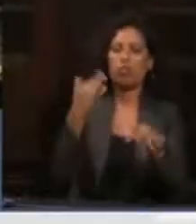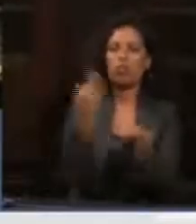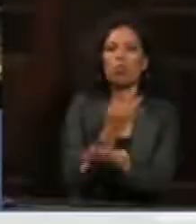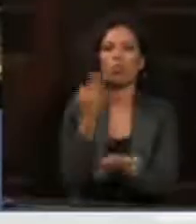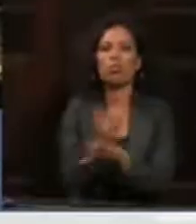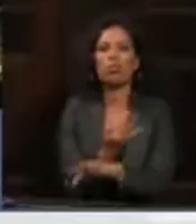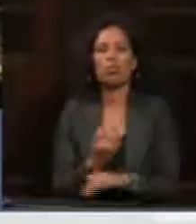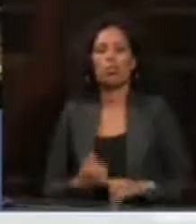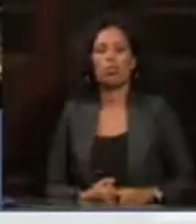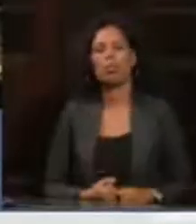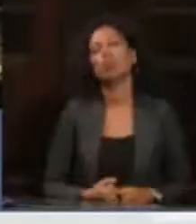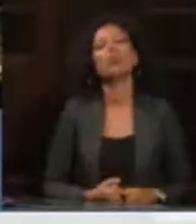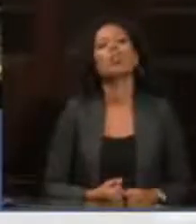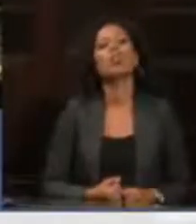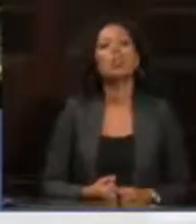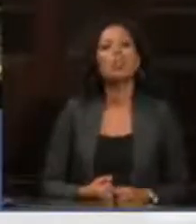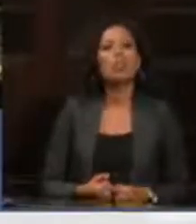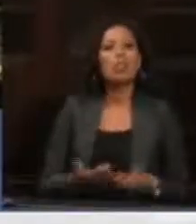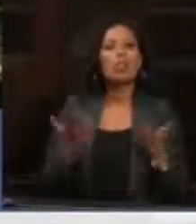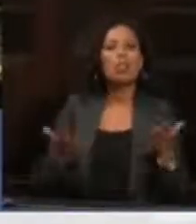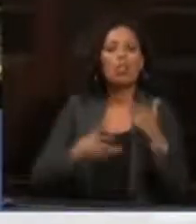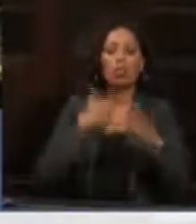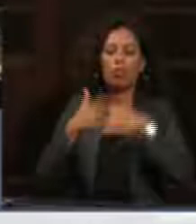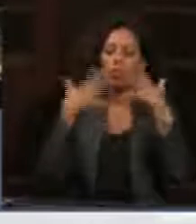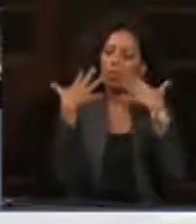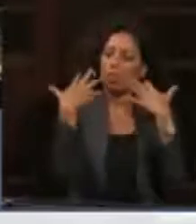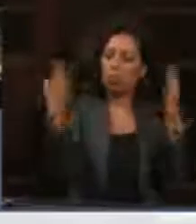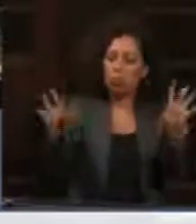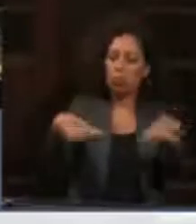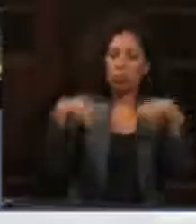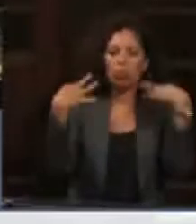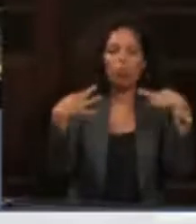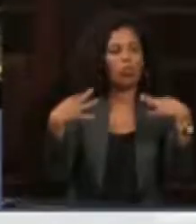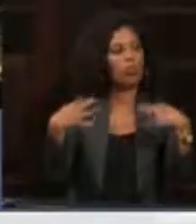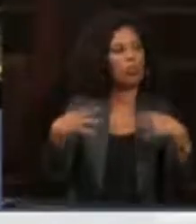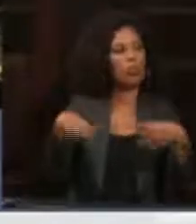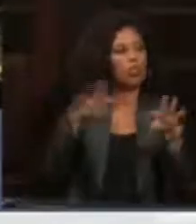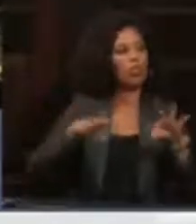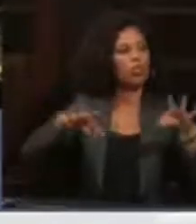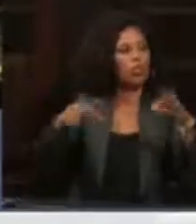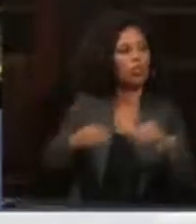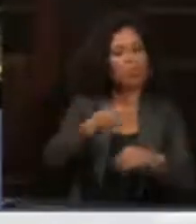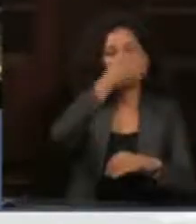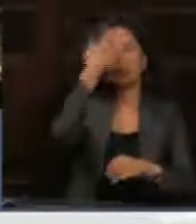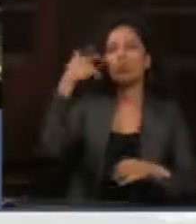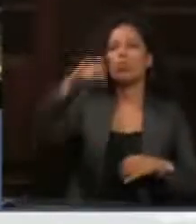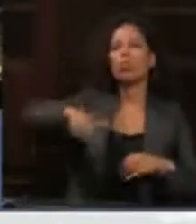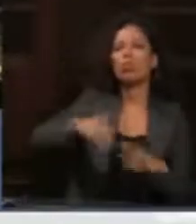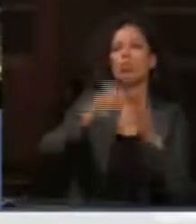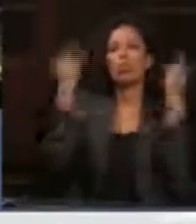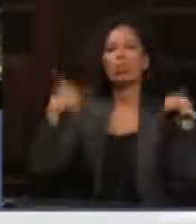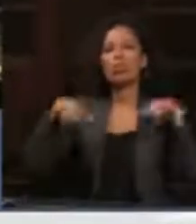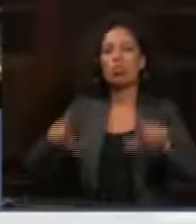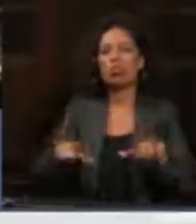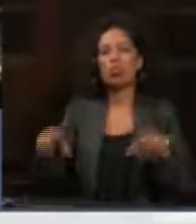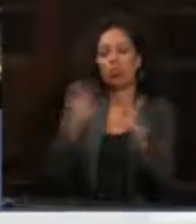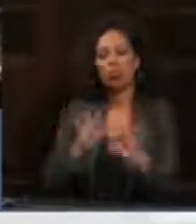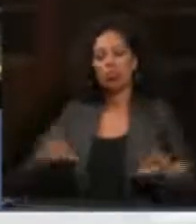Eu quero chamar a atenção dos companheiros e companheiras dessa casa,